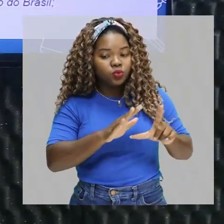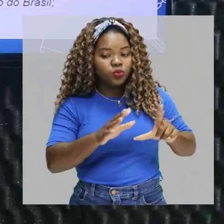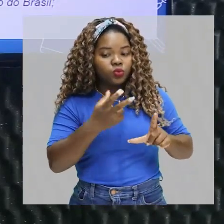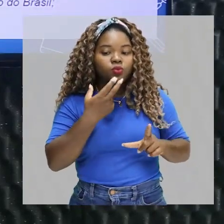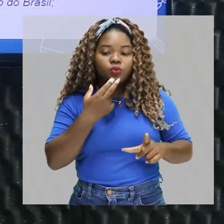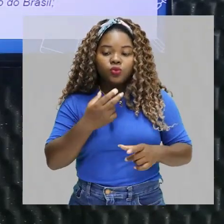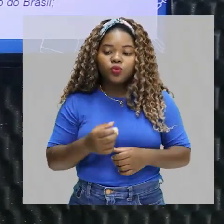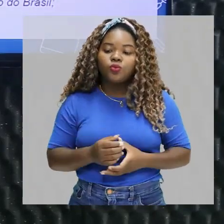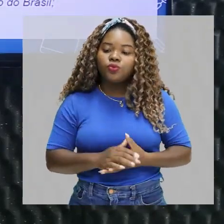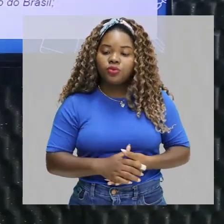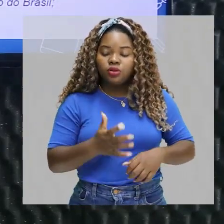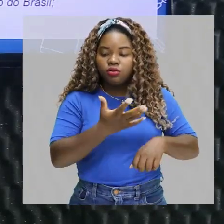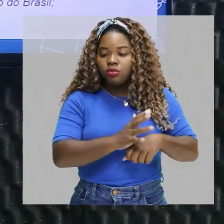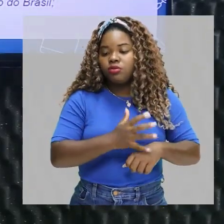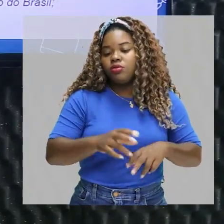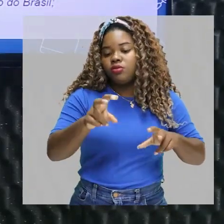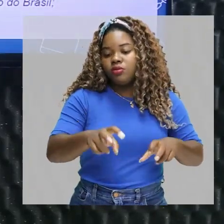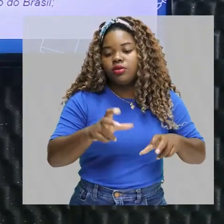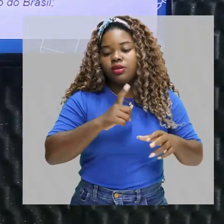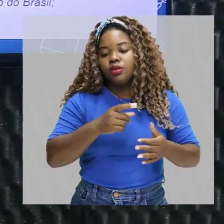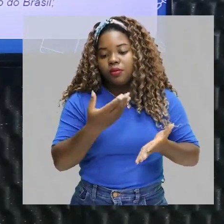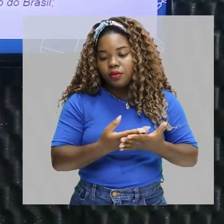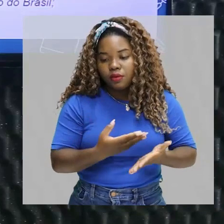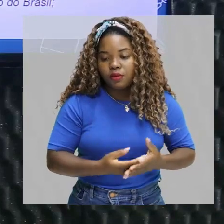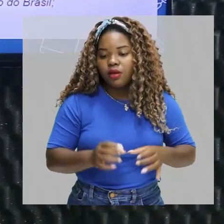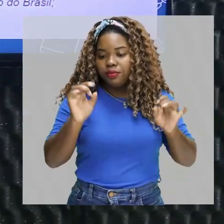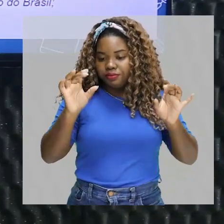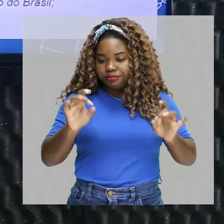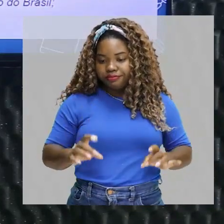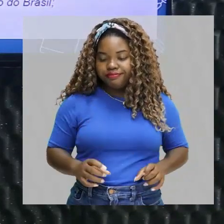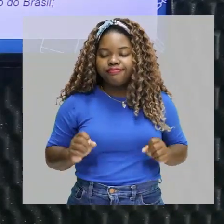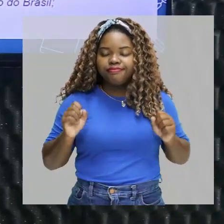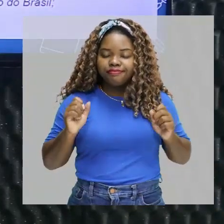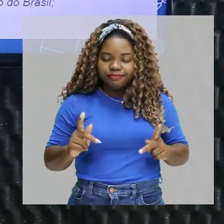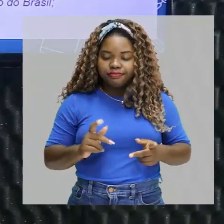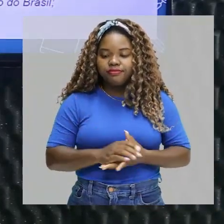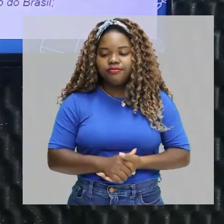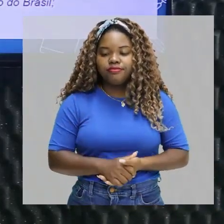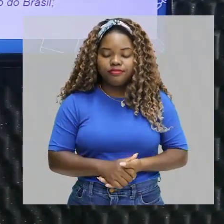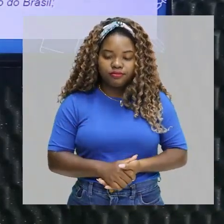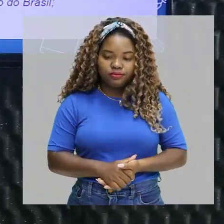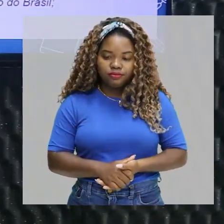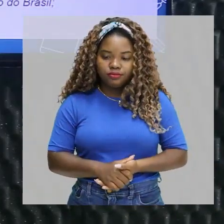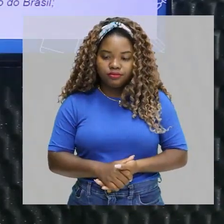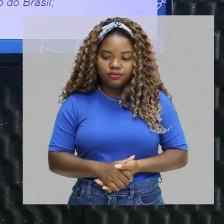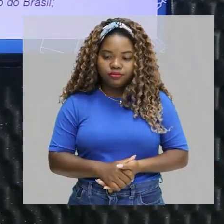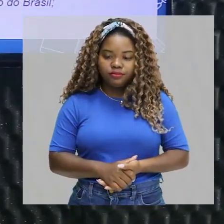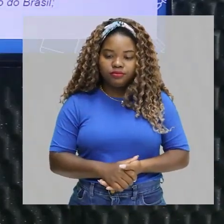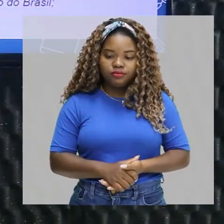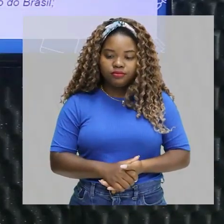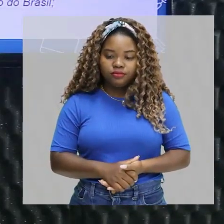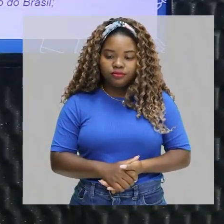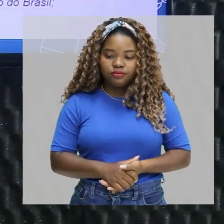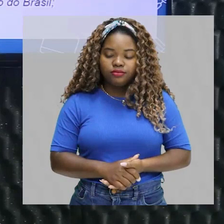Gonçalves Dias né as atividades agropecuárias tem uma aula falando especificamente sobre isso tá certo uma aula bem bacana tá bom